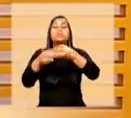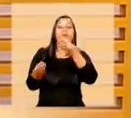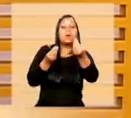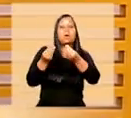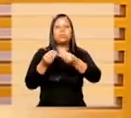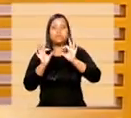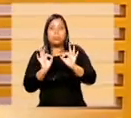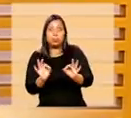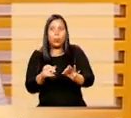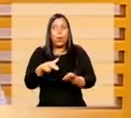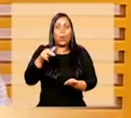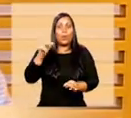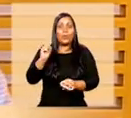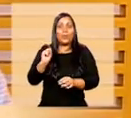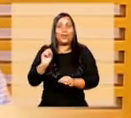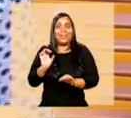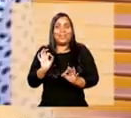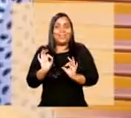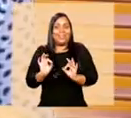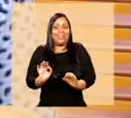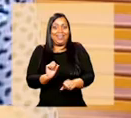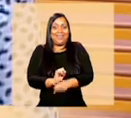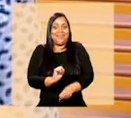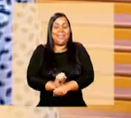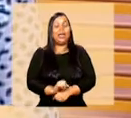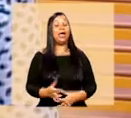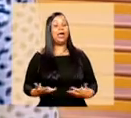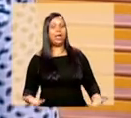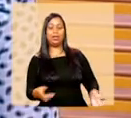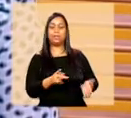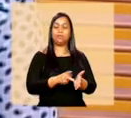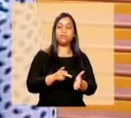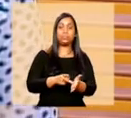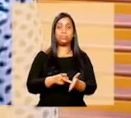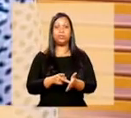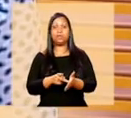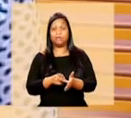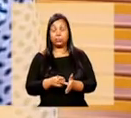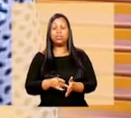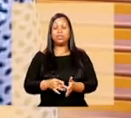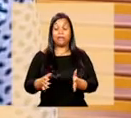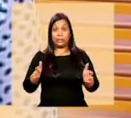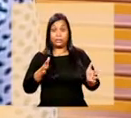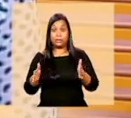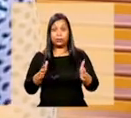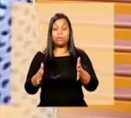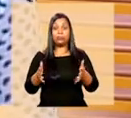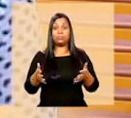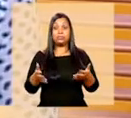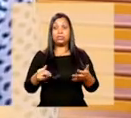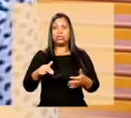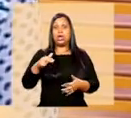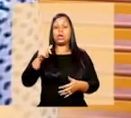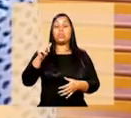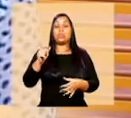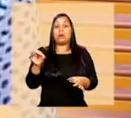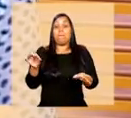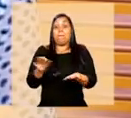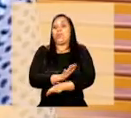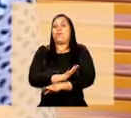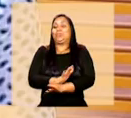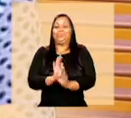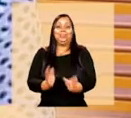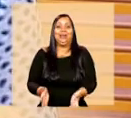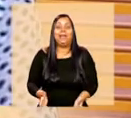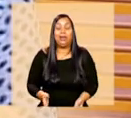Estava preparado ou a gente nunca está preparado? Na verdade, por mais que você esteja passando naquela situação, você nunca está preparado,